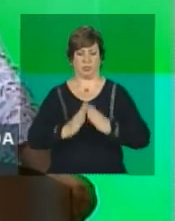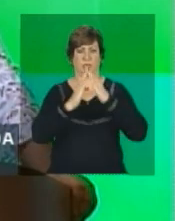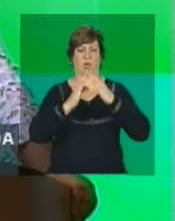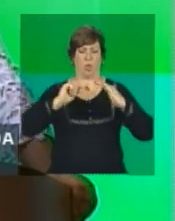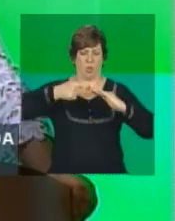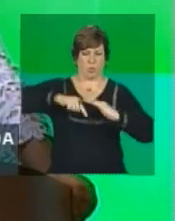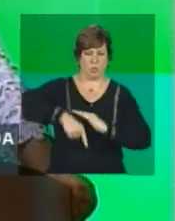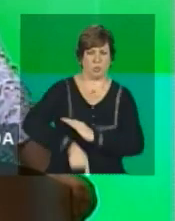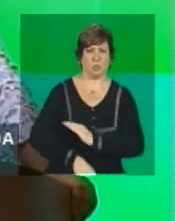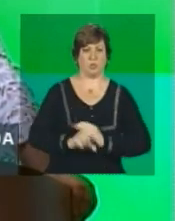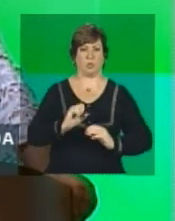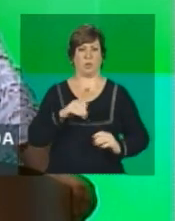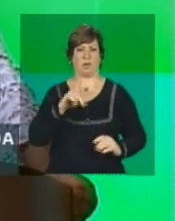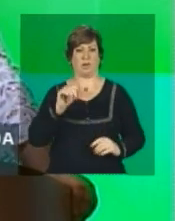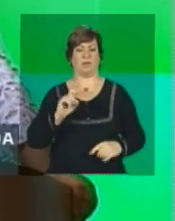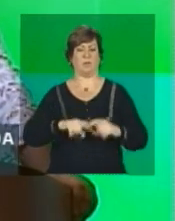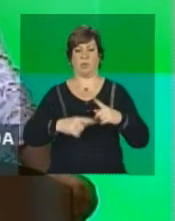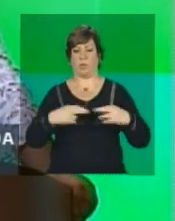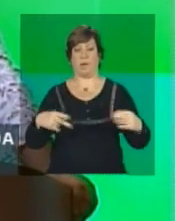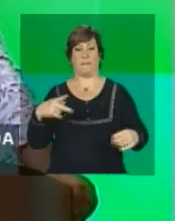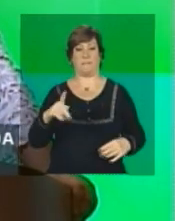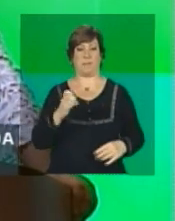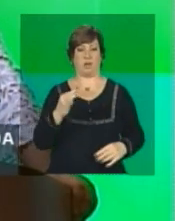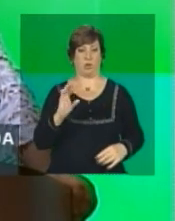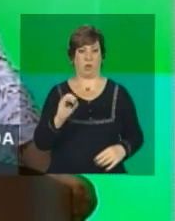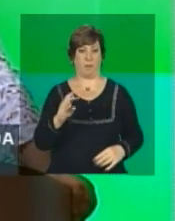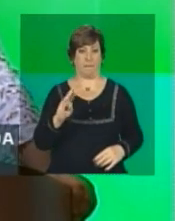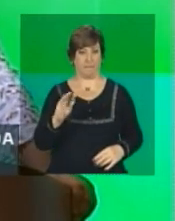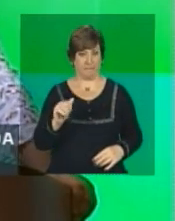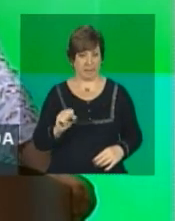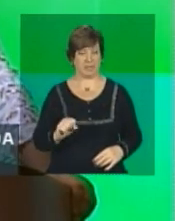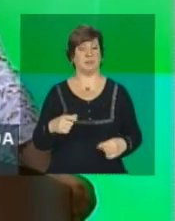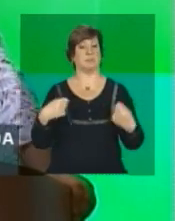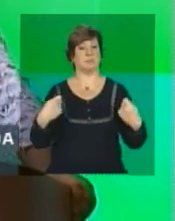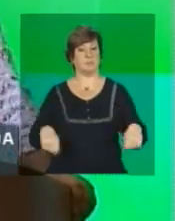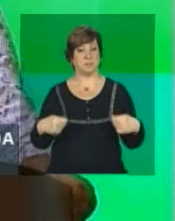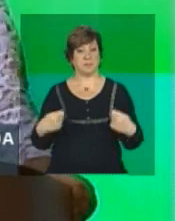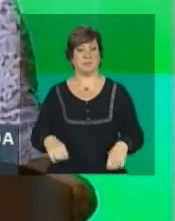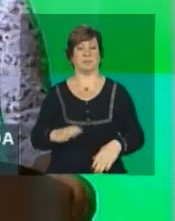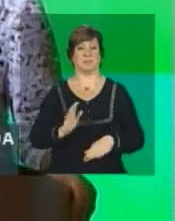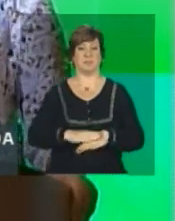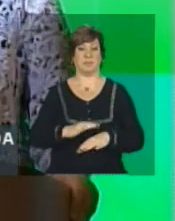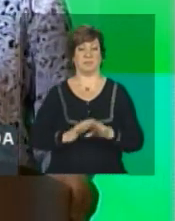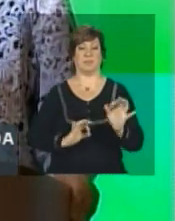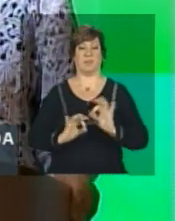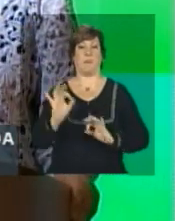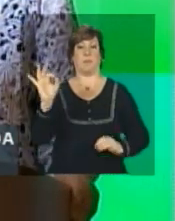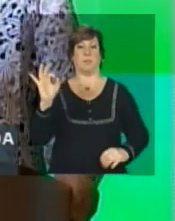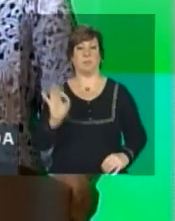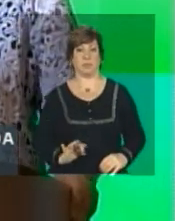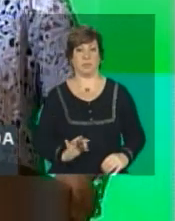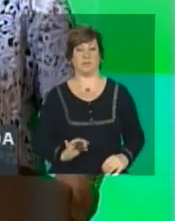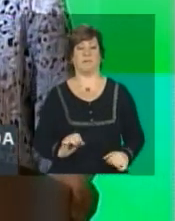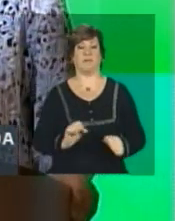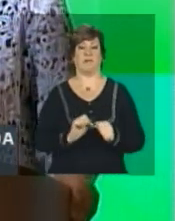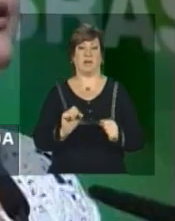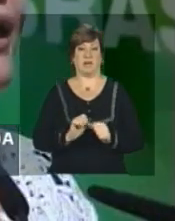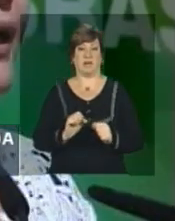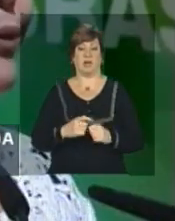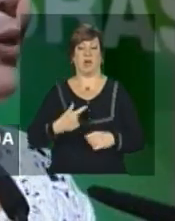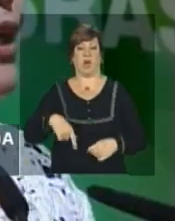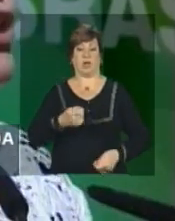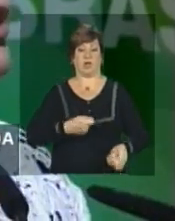e equipamentos pela Petrobras deveriam ser orientadas por um percentual produzido no nosso